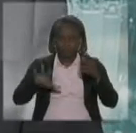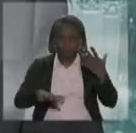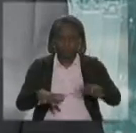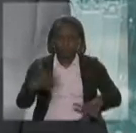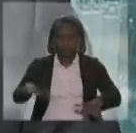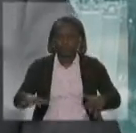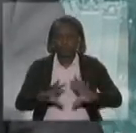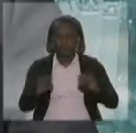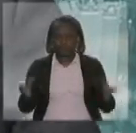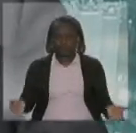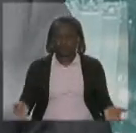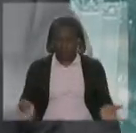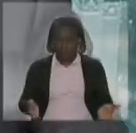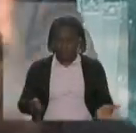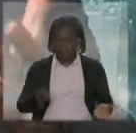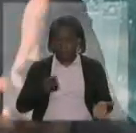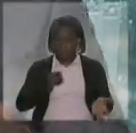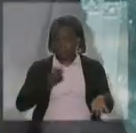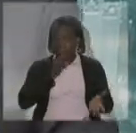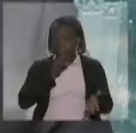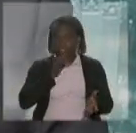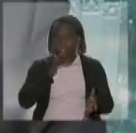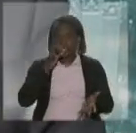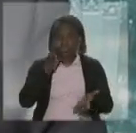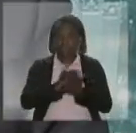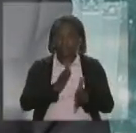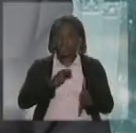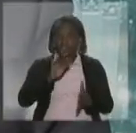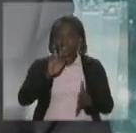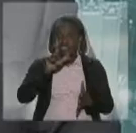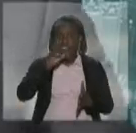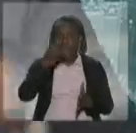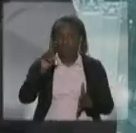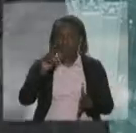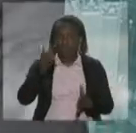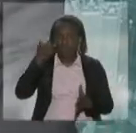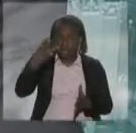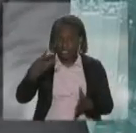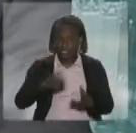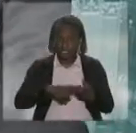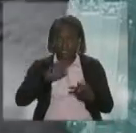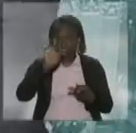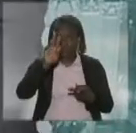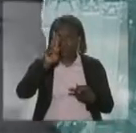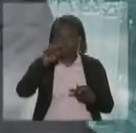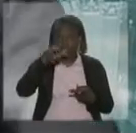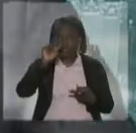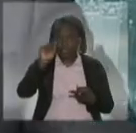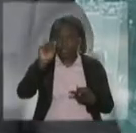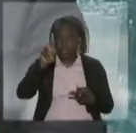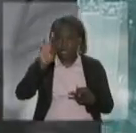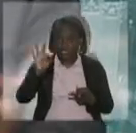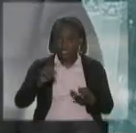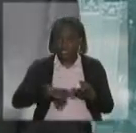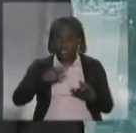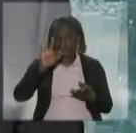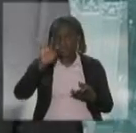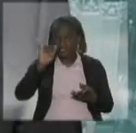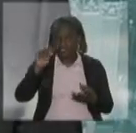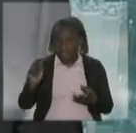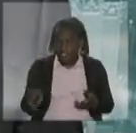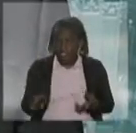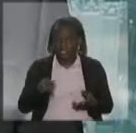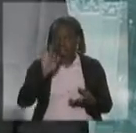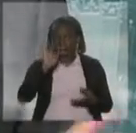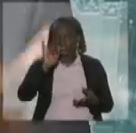se imagina e acabar com a fundação leão 13 e acabar com a funarte e acabar com a fia acaba